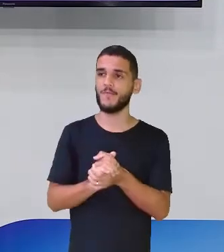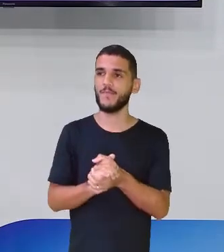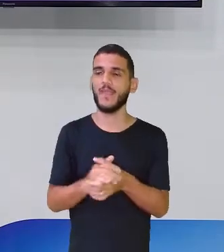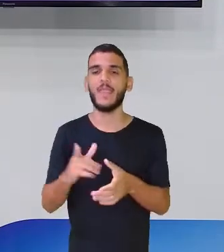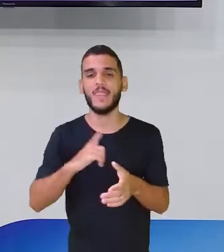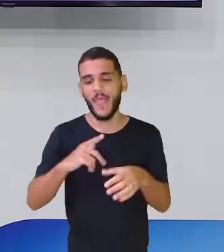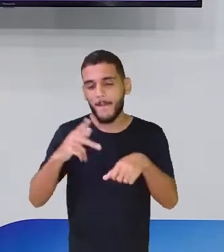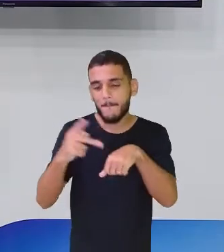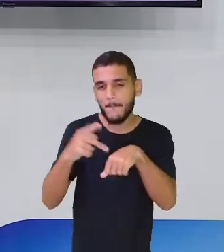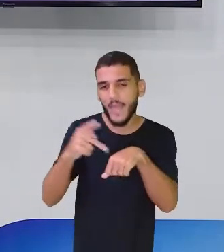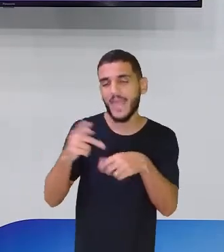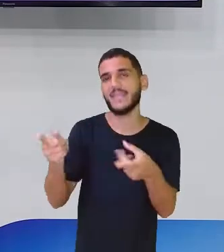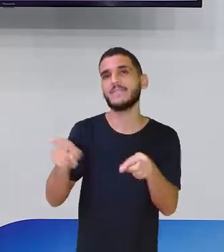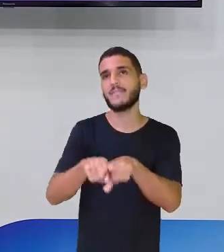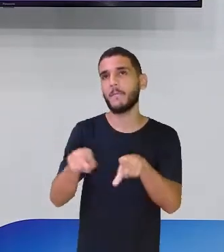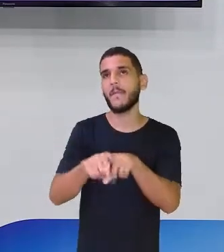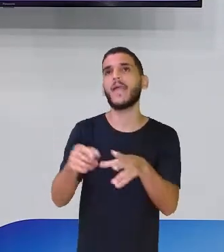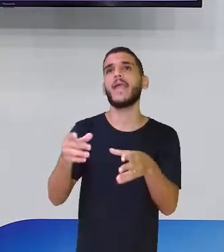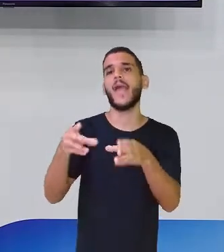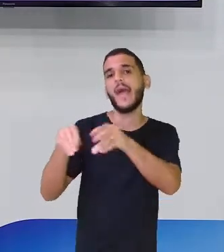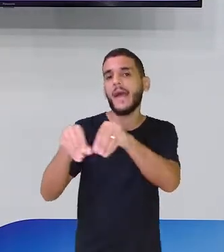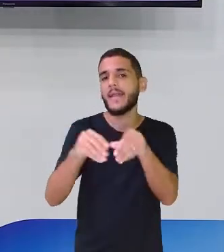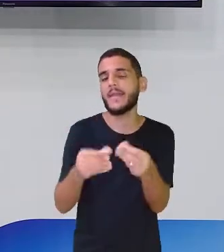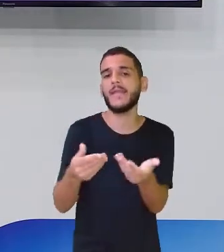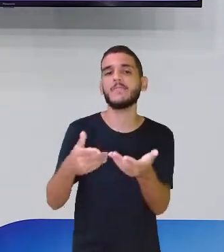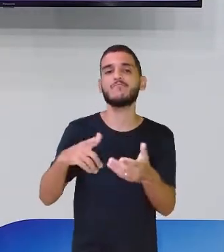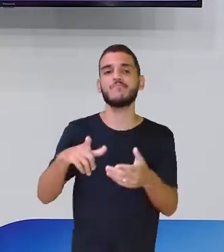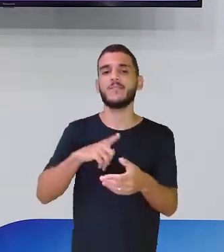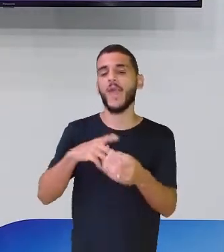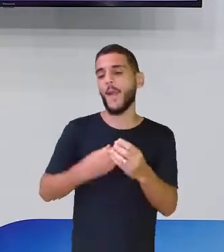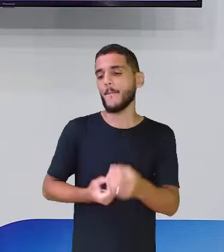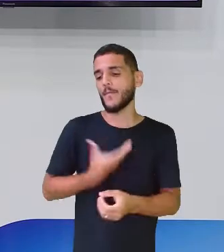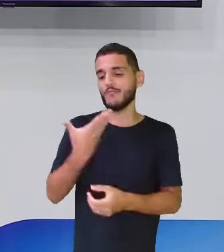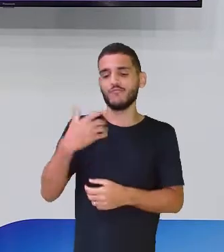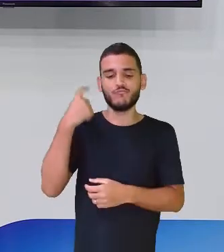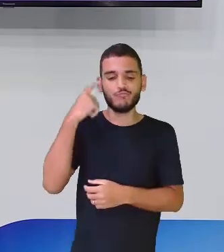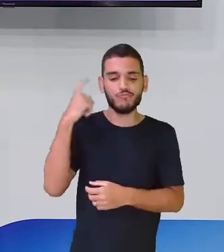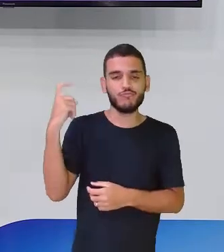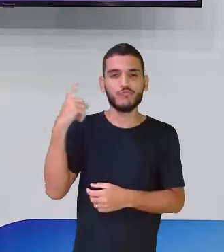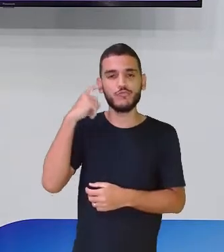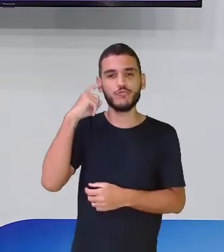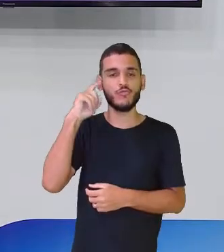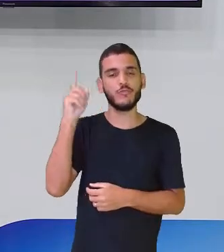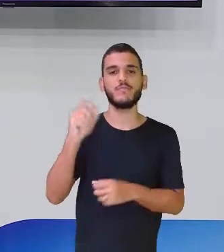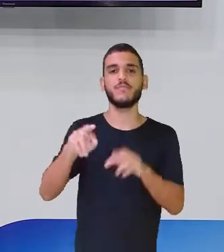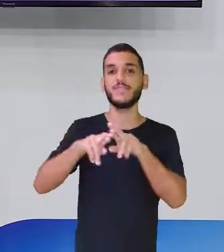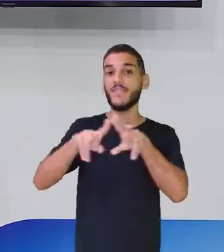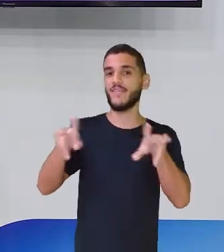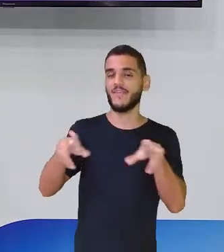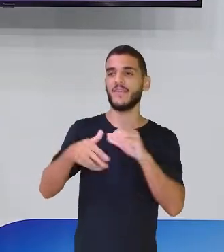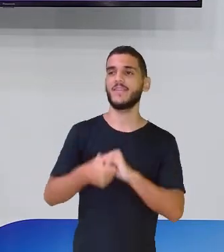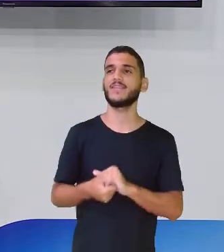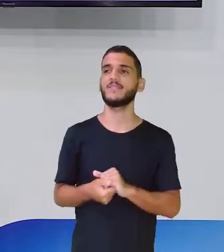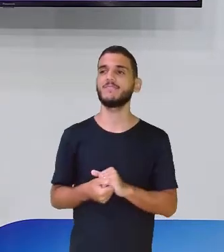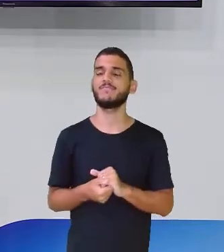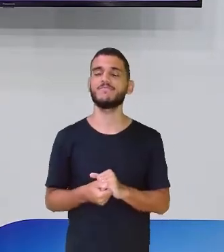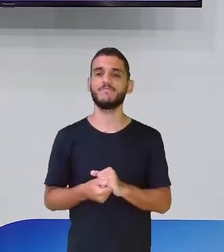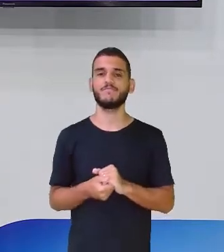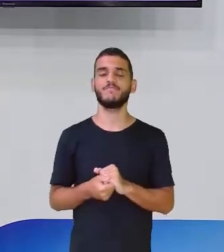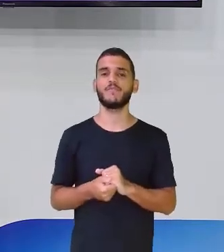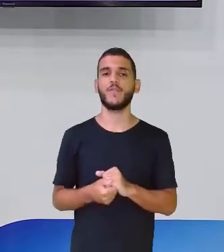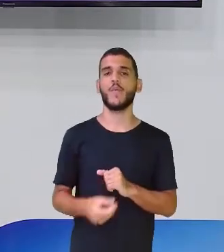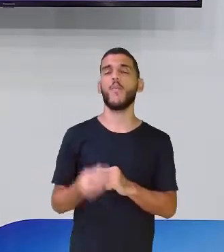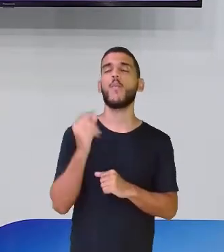pedra ou de areia vai produzir sons diferentes. Como o som é tão complexo, né? O que vai